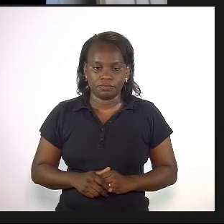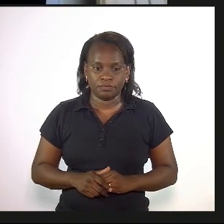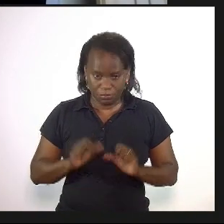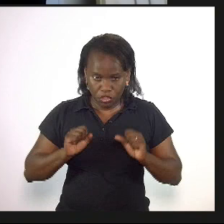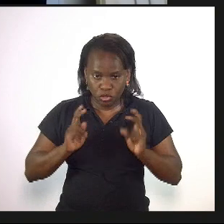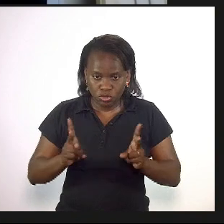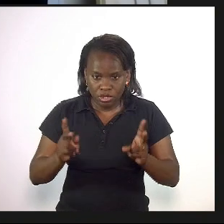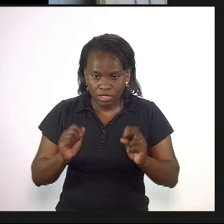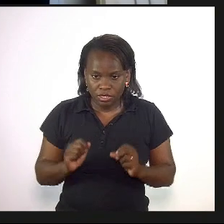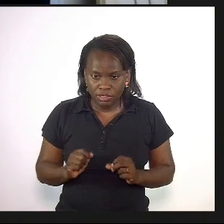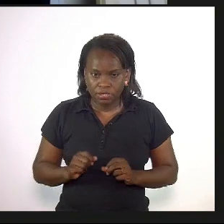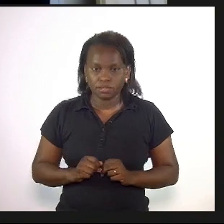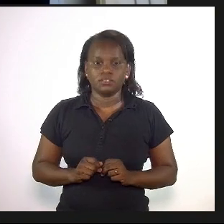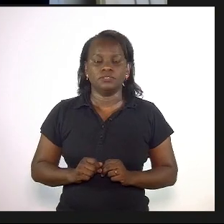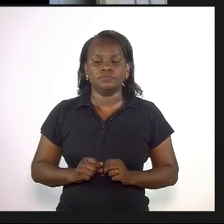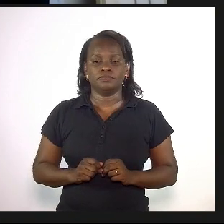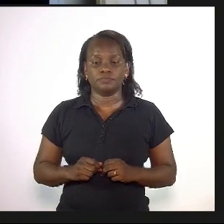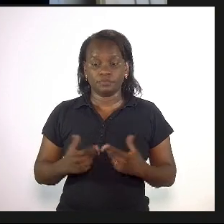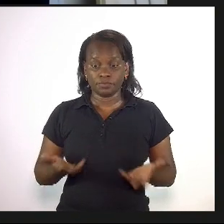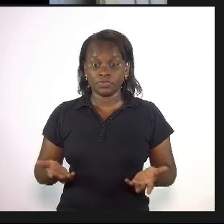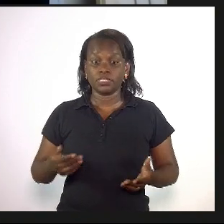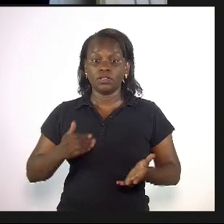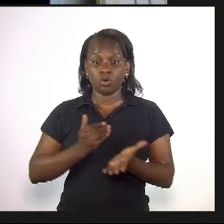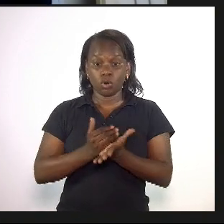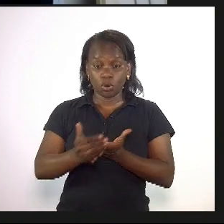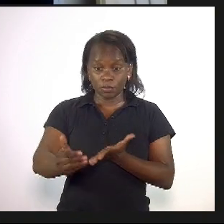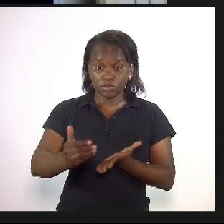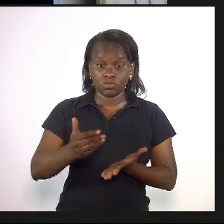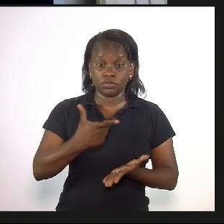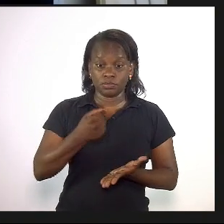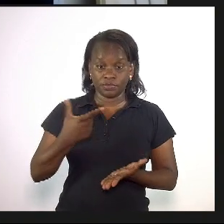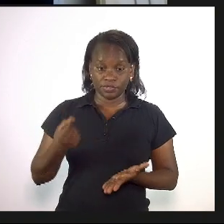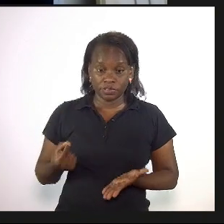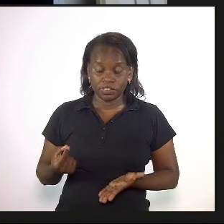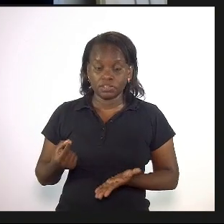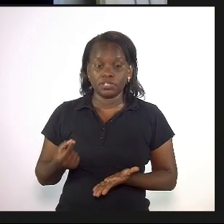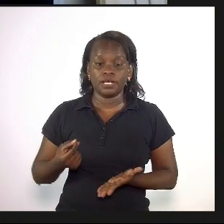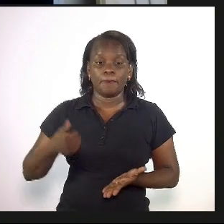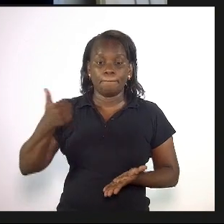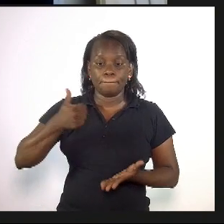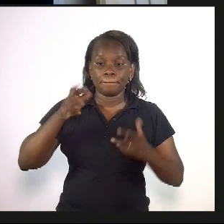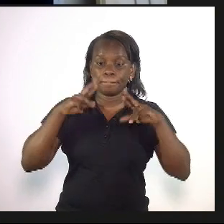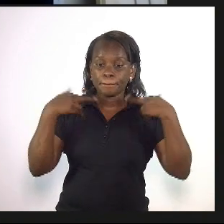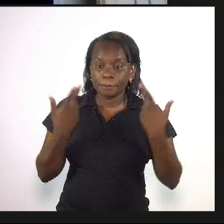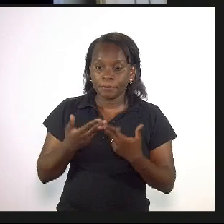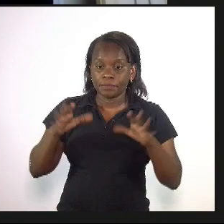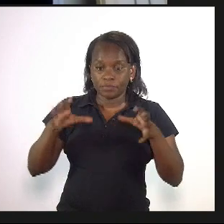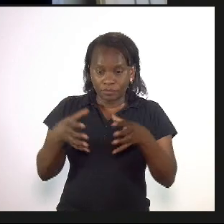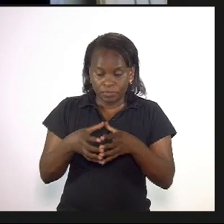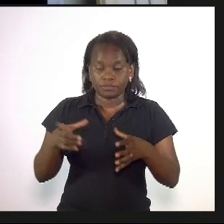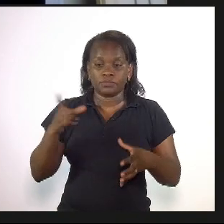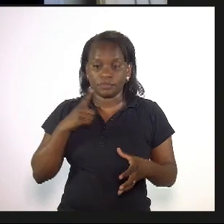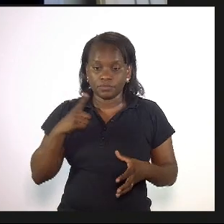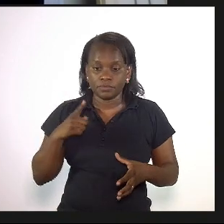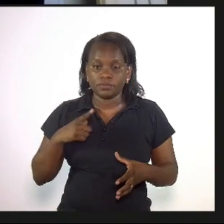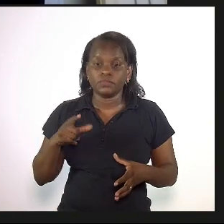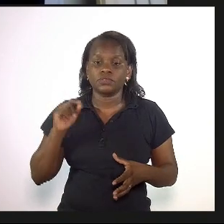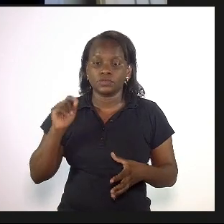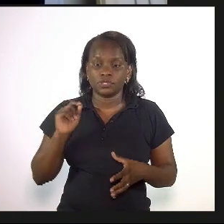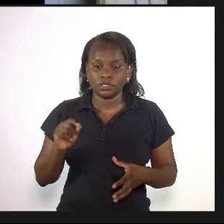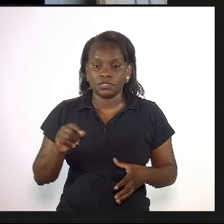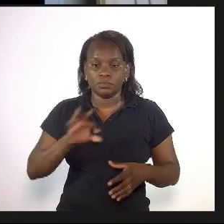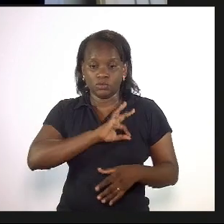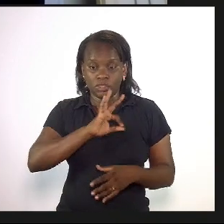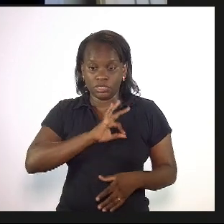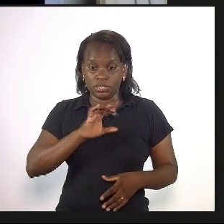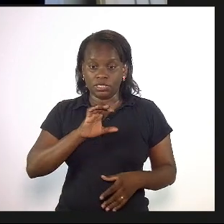Posso continuar? Tá. No início do ano, a primeira reunião que o Conselho teve, a